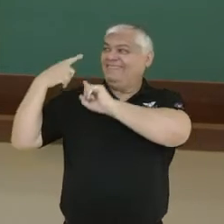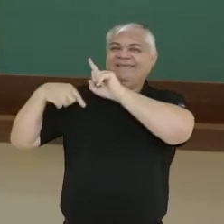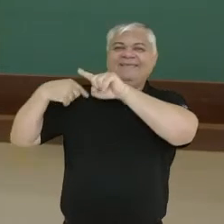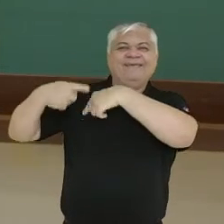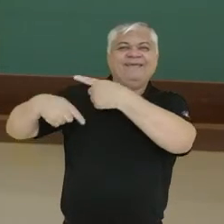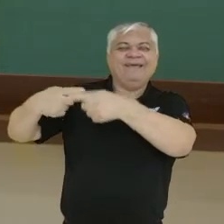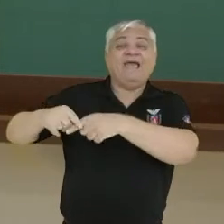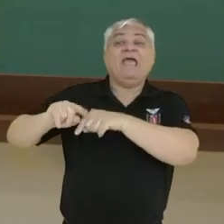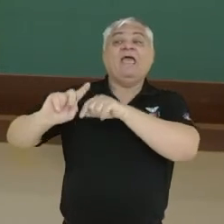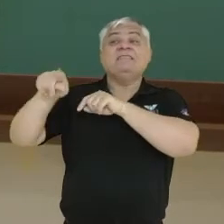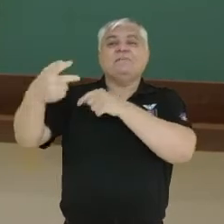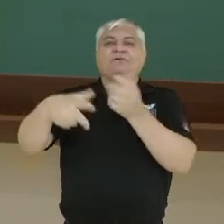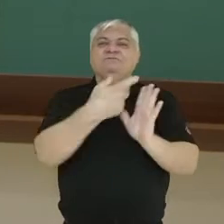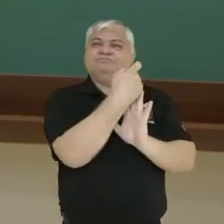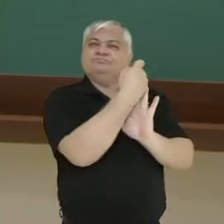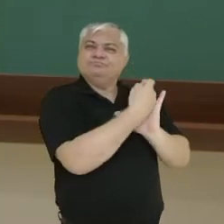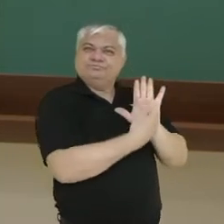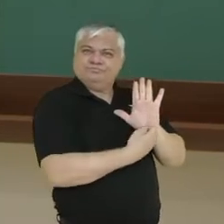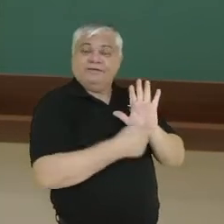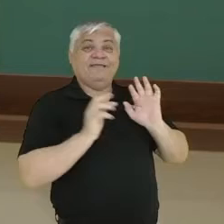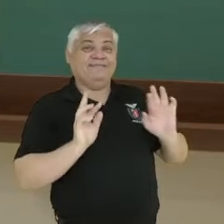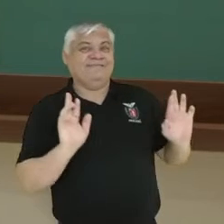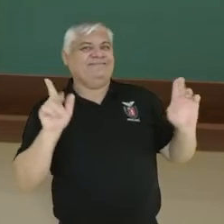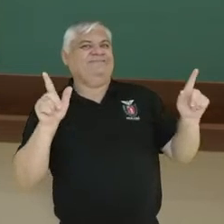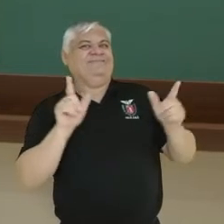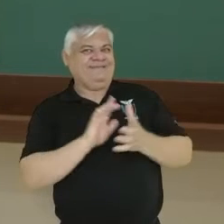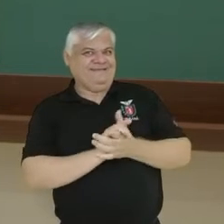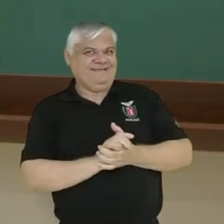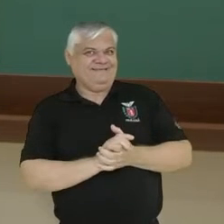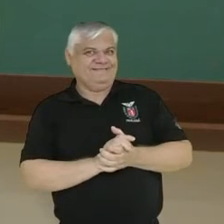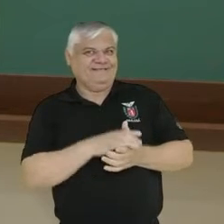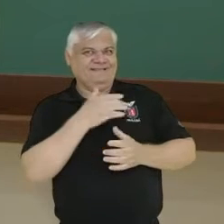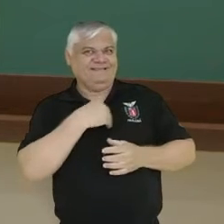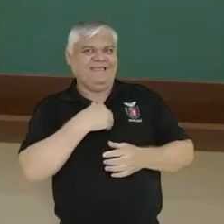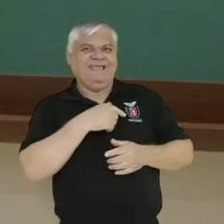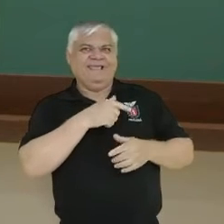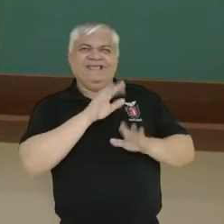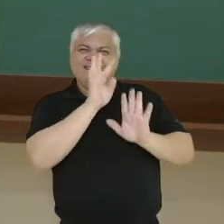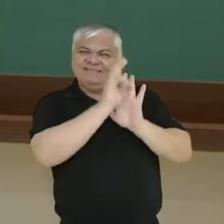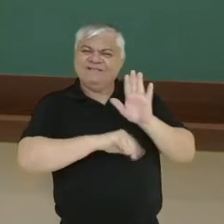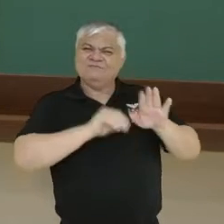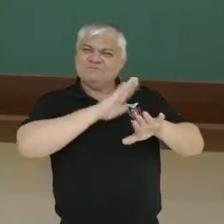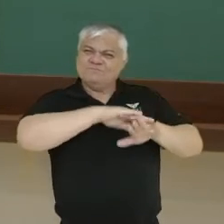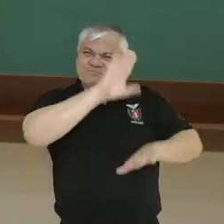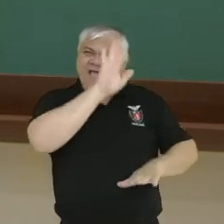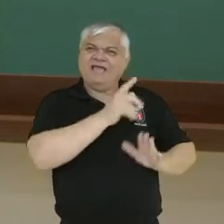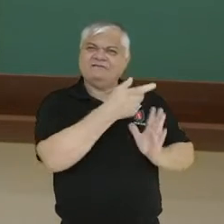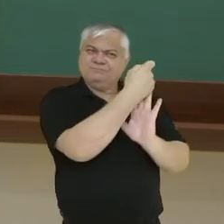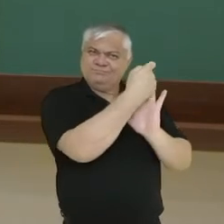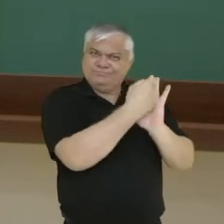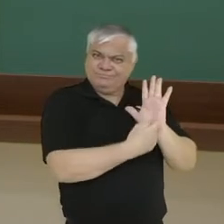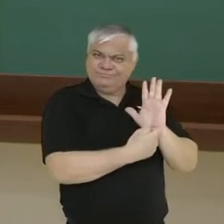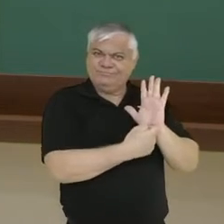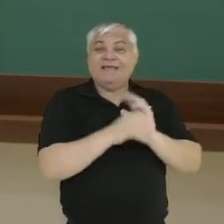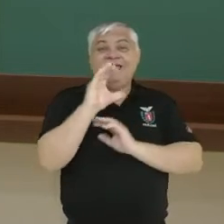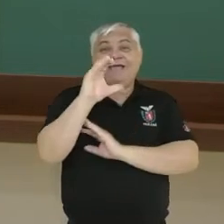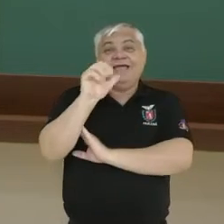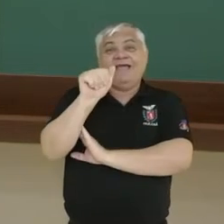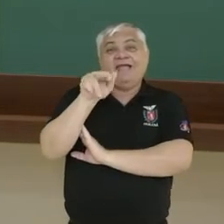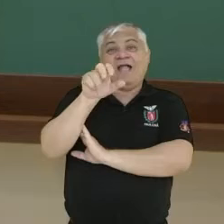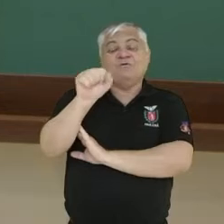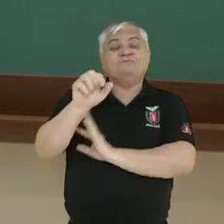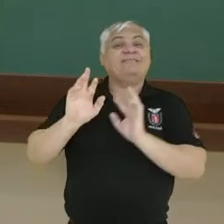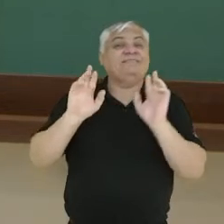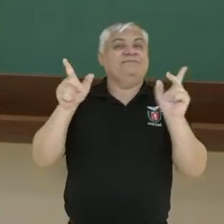é diferente da maioria dos textos que já são sempre escritos, né? Então, é uma transcrição, né?